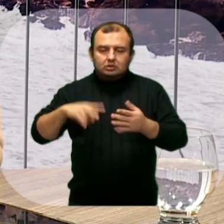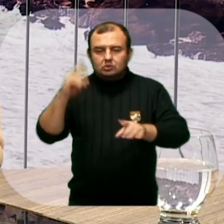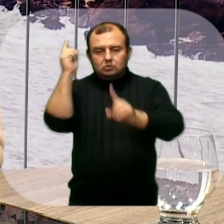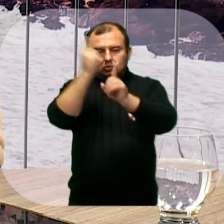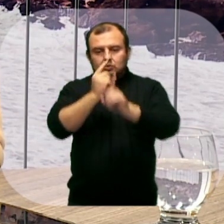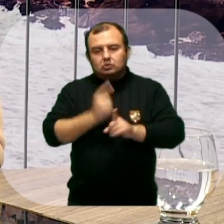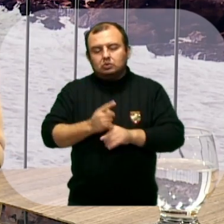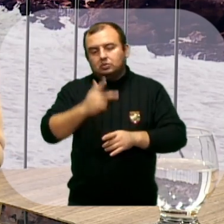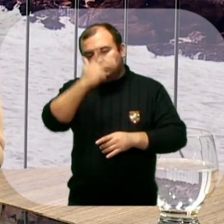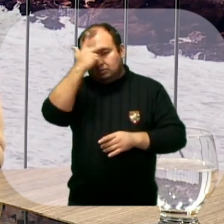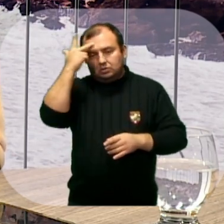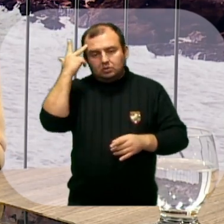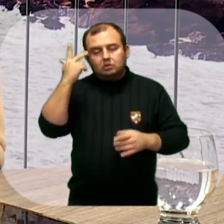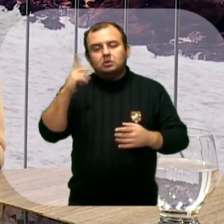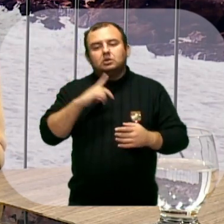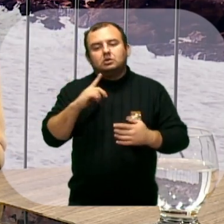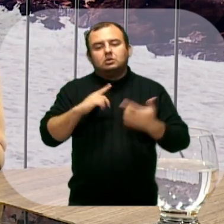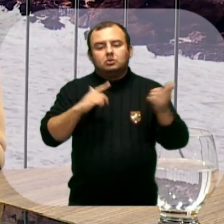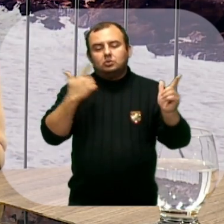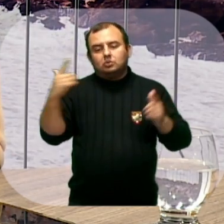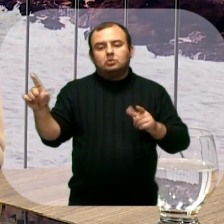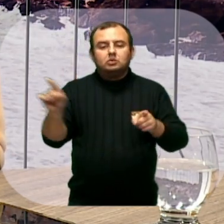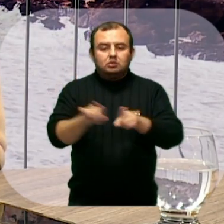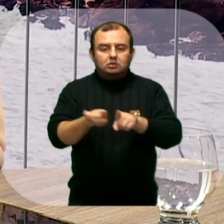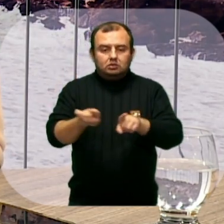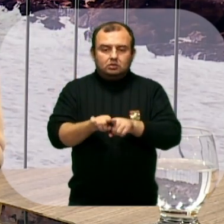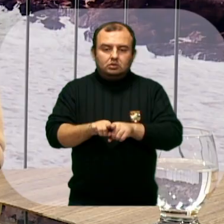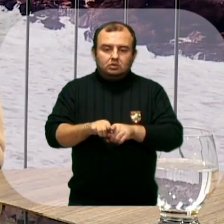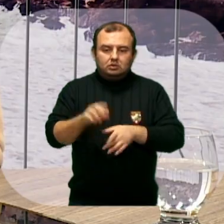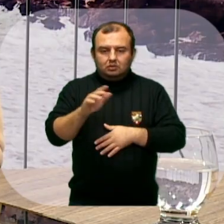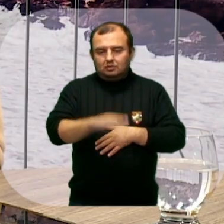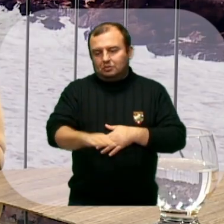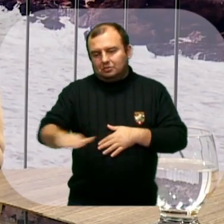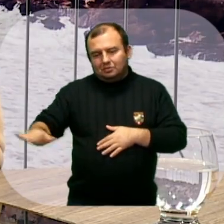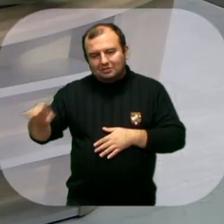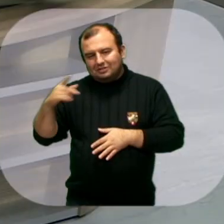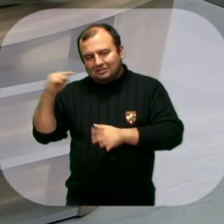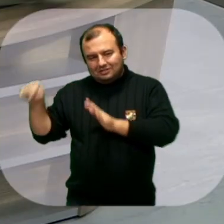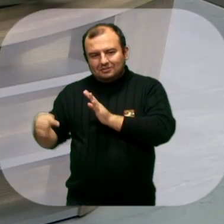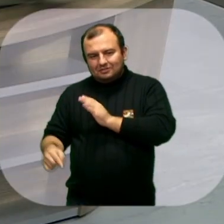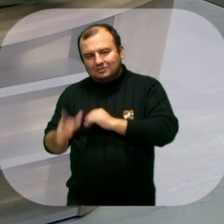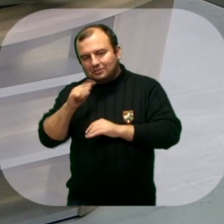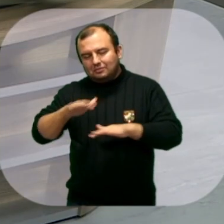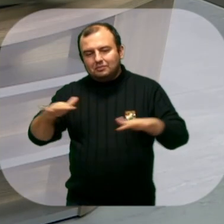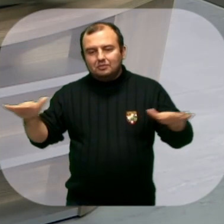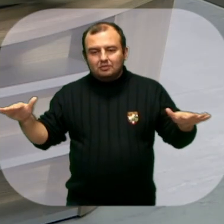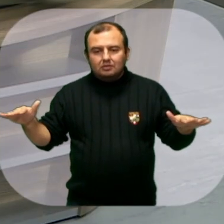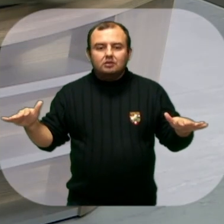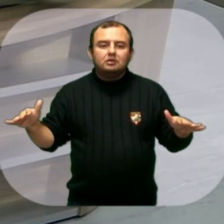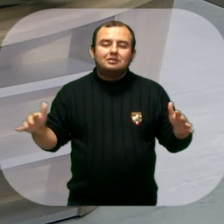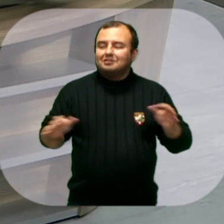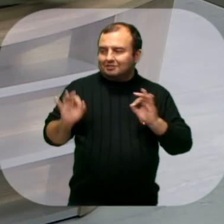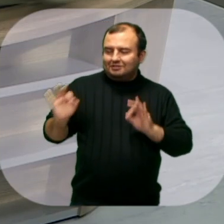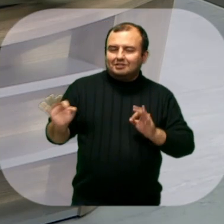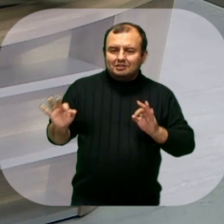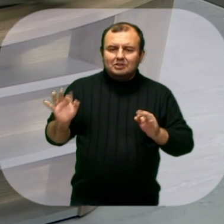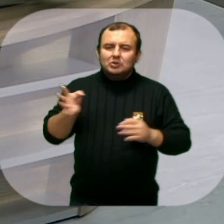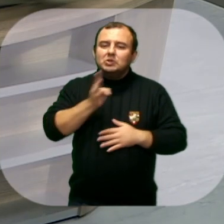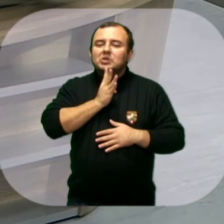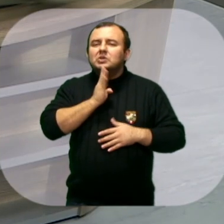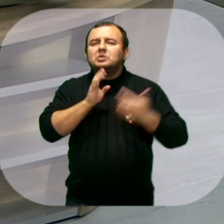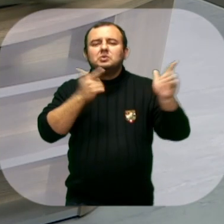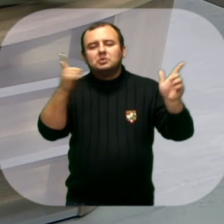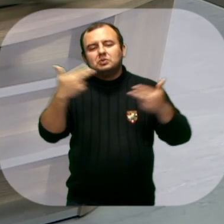as personagens, conhecer outros universos, né? Os anõezinhos lá no fundo do mar, não é assim? Exatamente. Tem que conhecer